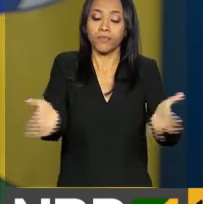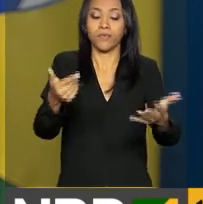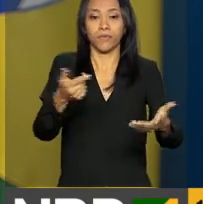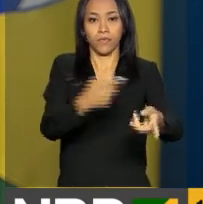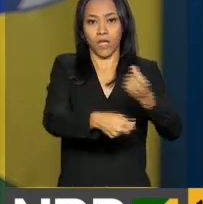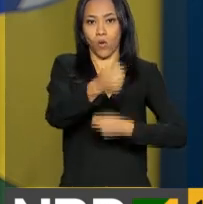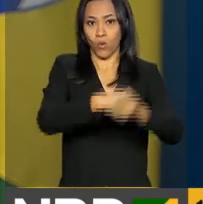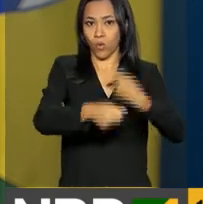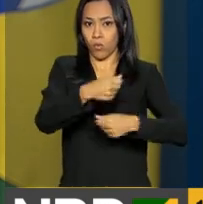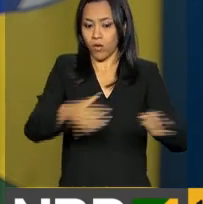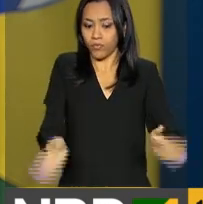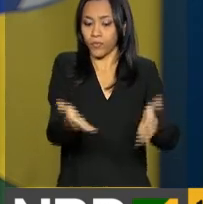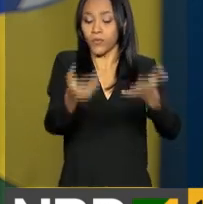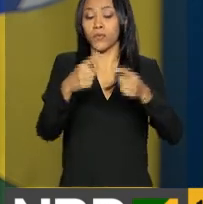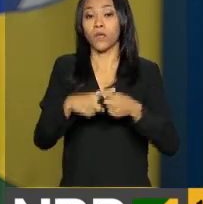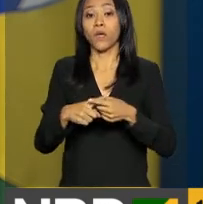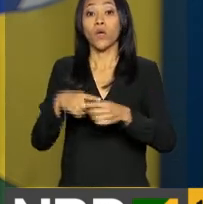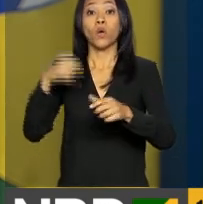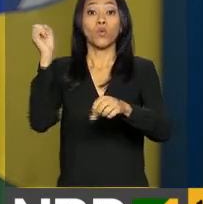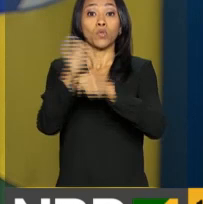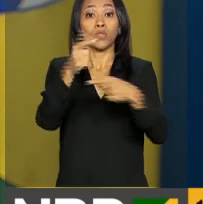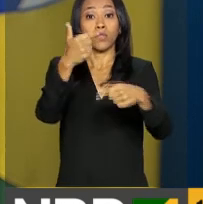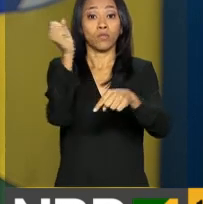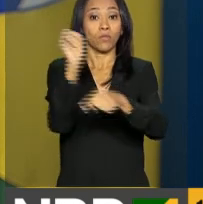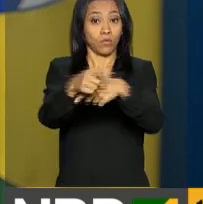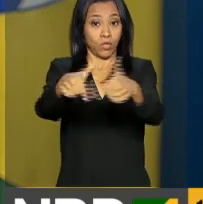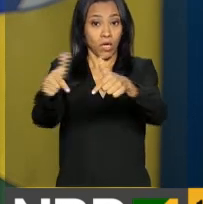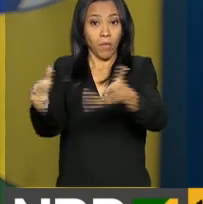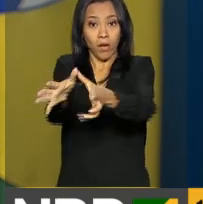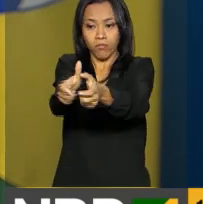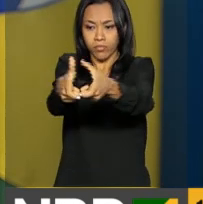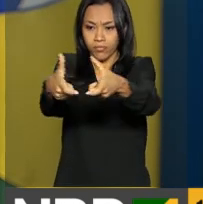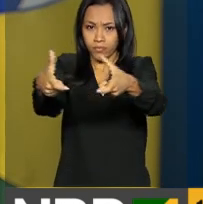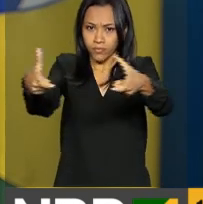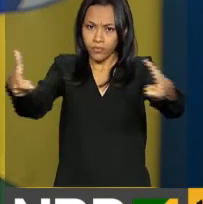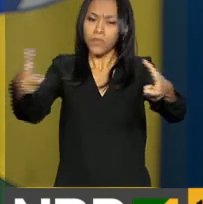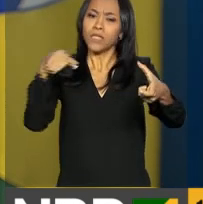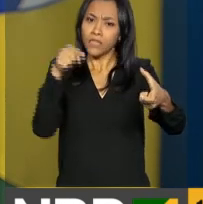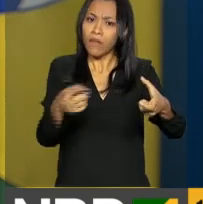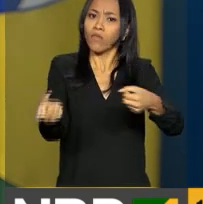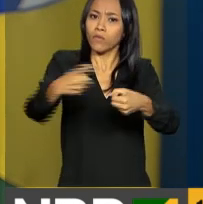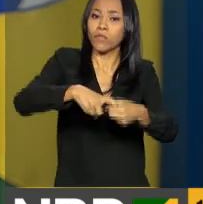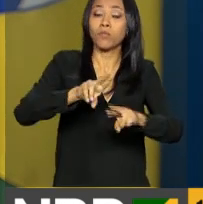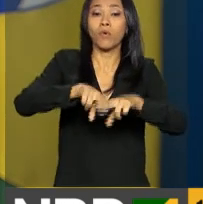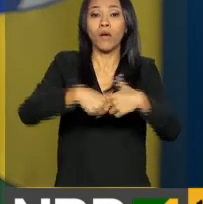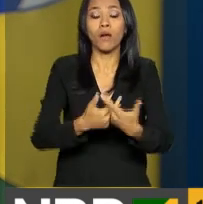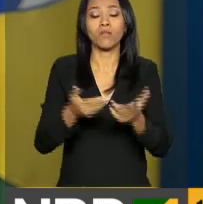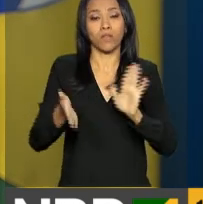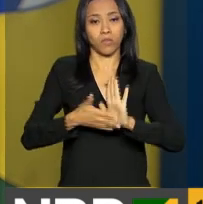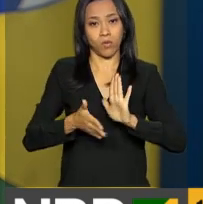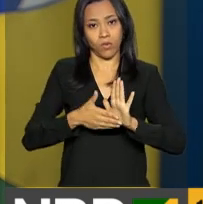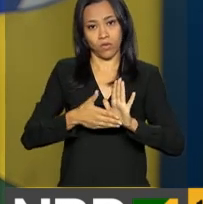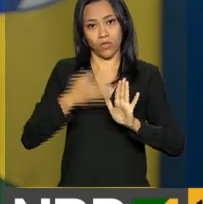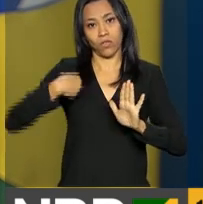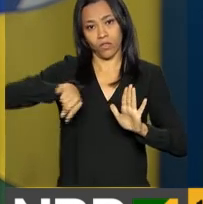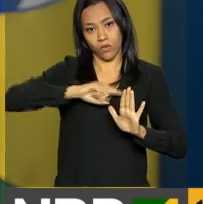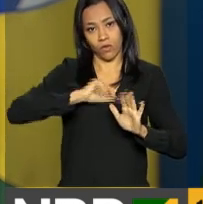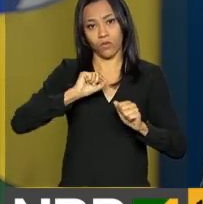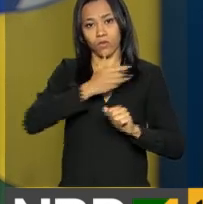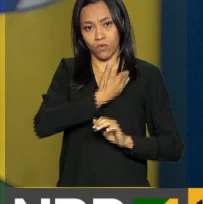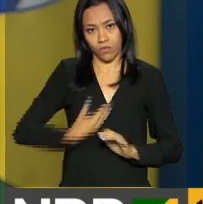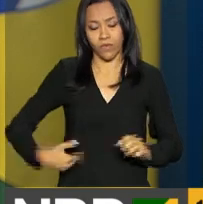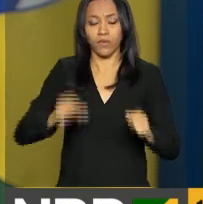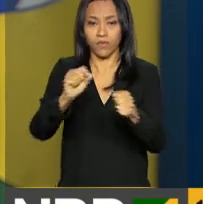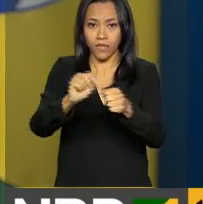fazer o emprego voltar, como o emprego vem voltando pelas várias reformas que nós temos. E até, meus amigos, eu temo que se nós